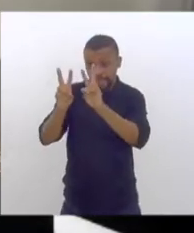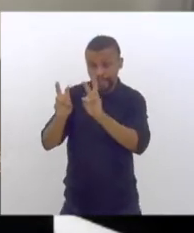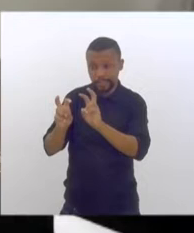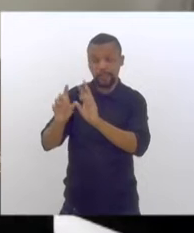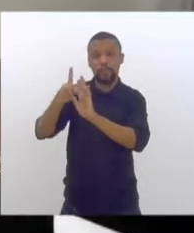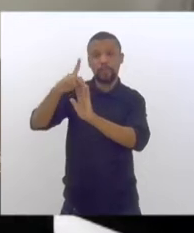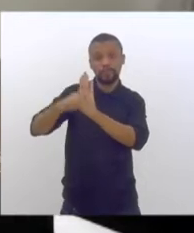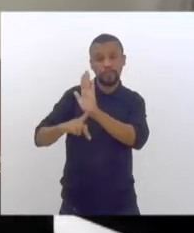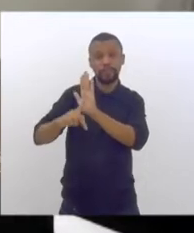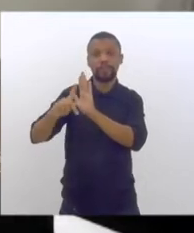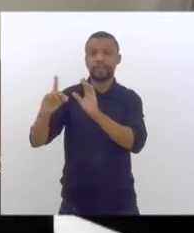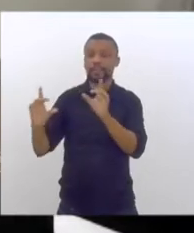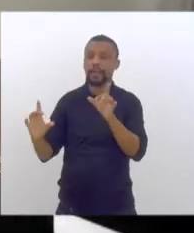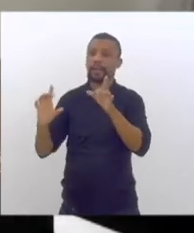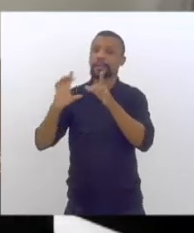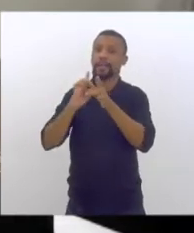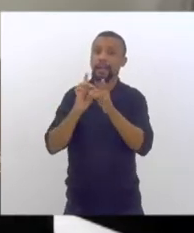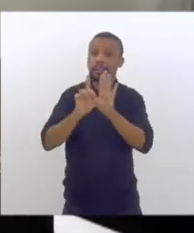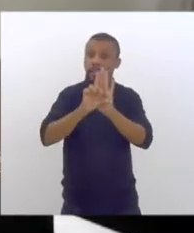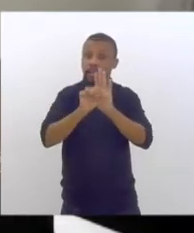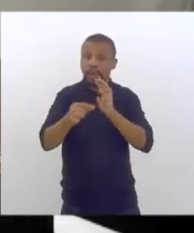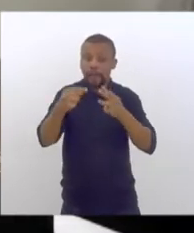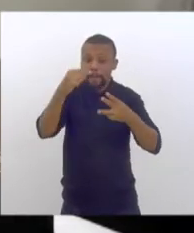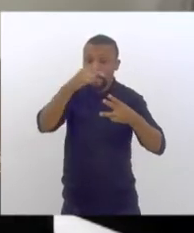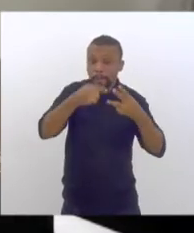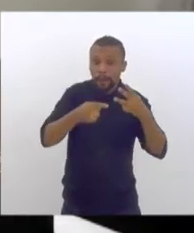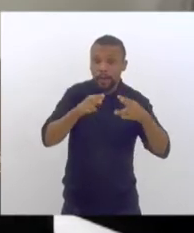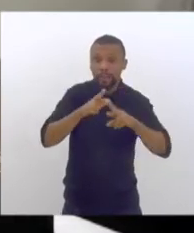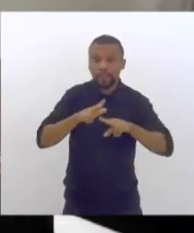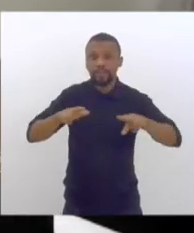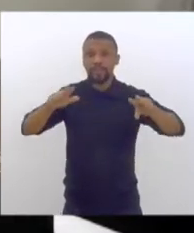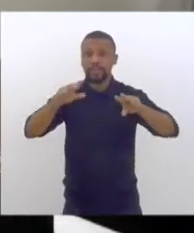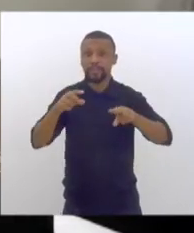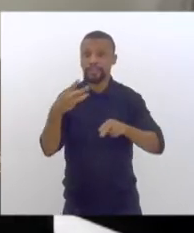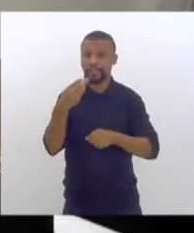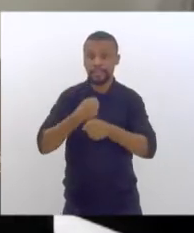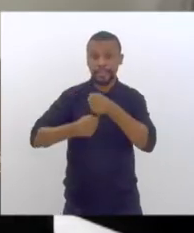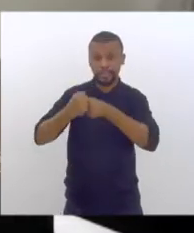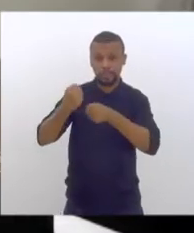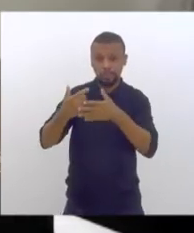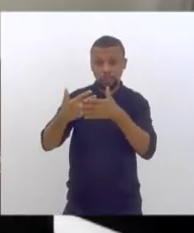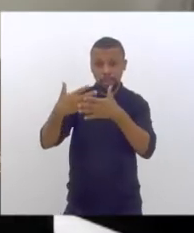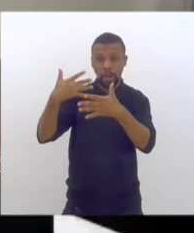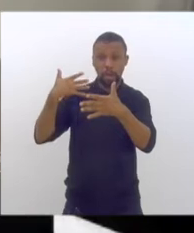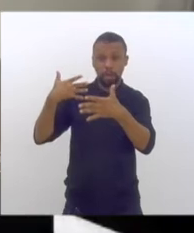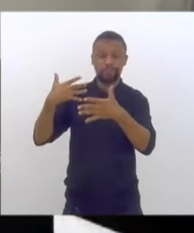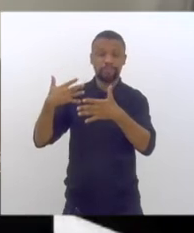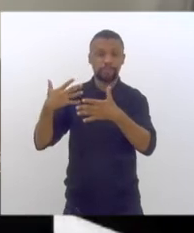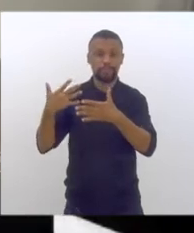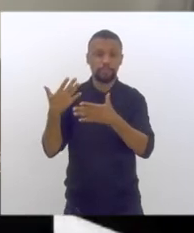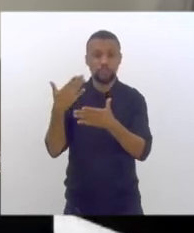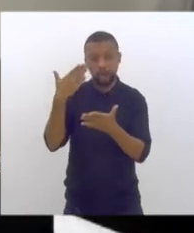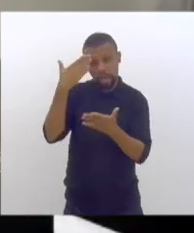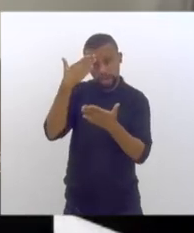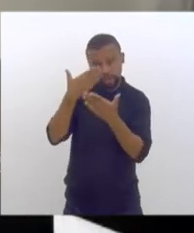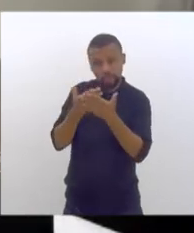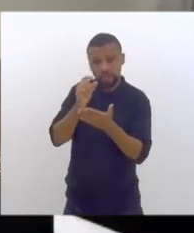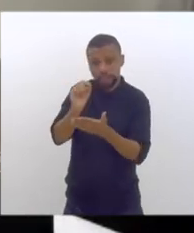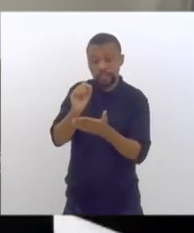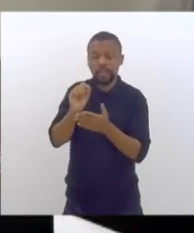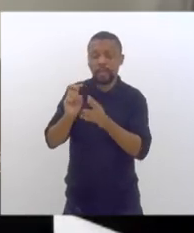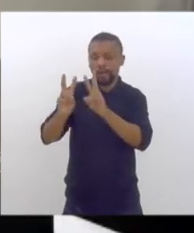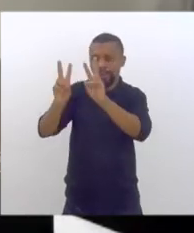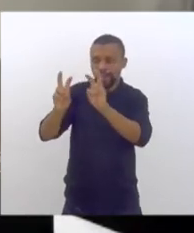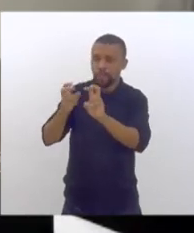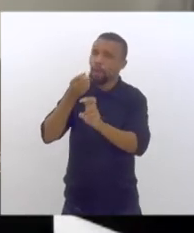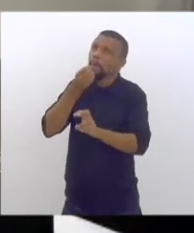pelo menos três leis diferente nos últimos três anos não eu eu acho que em Nova estante o mérito